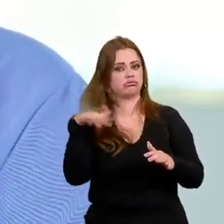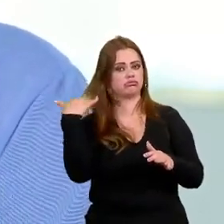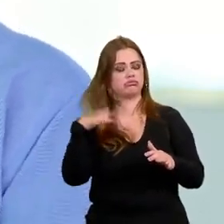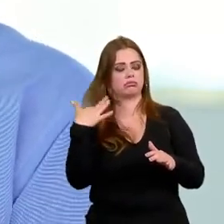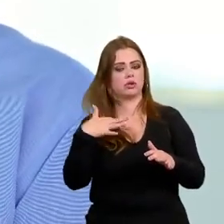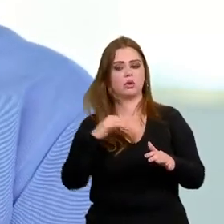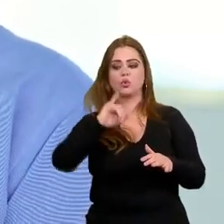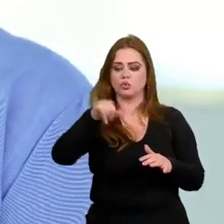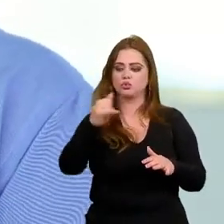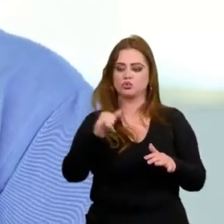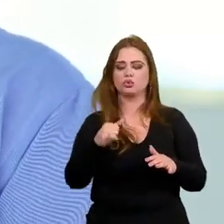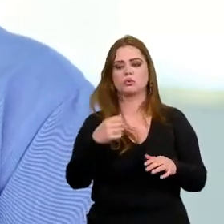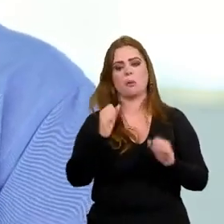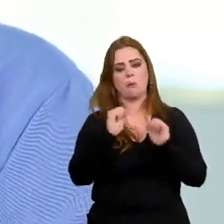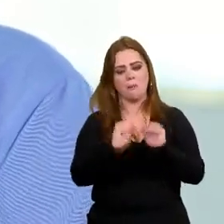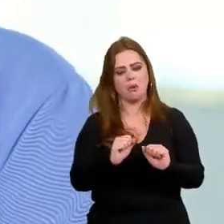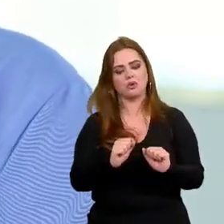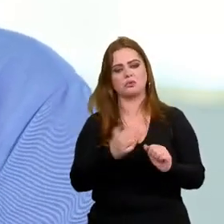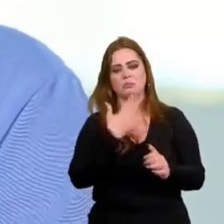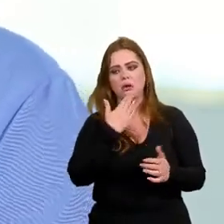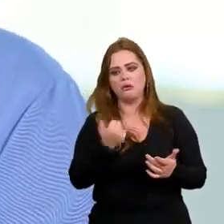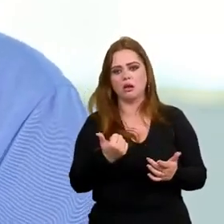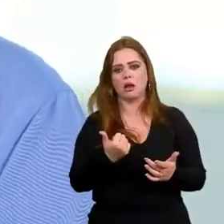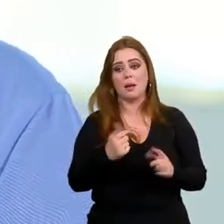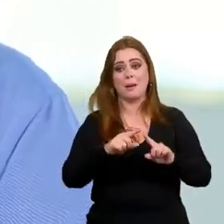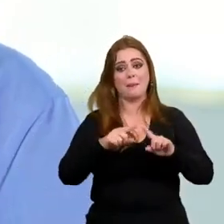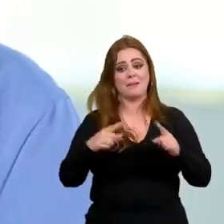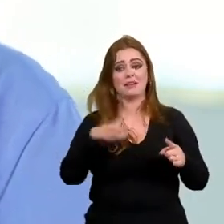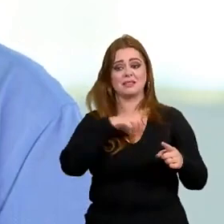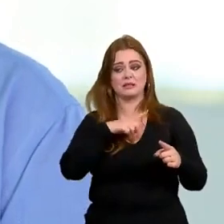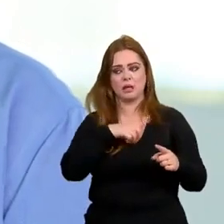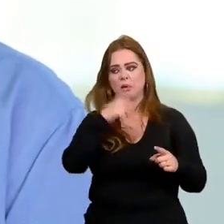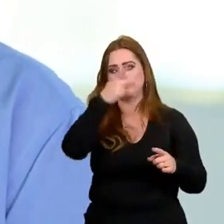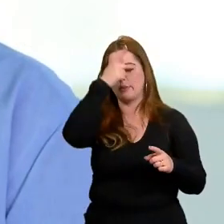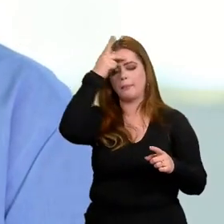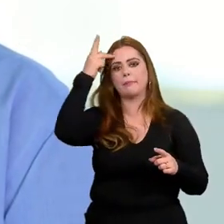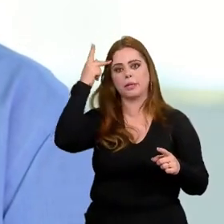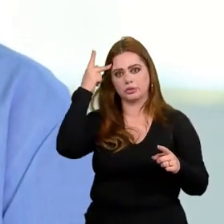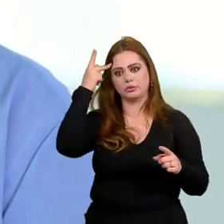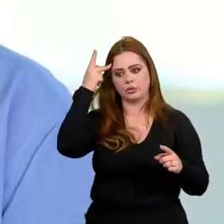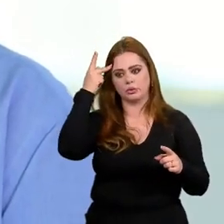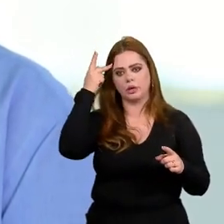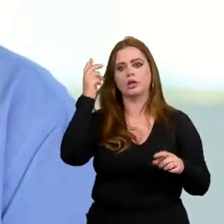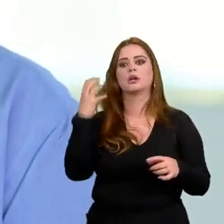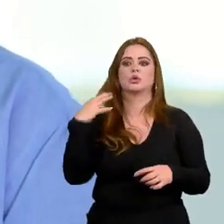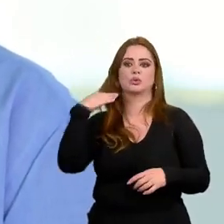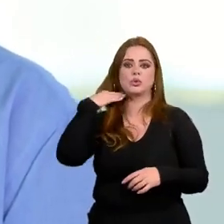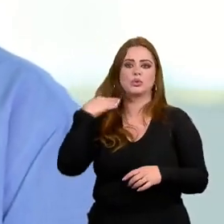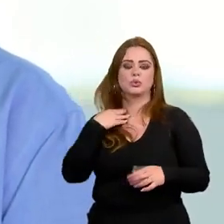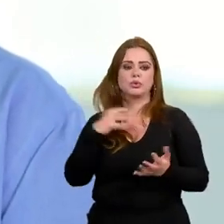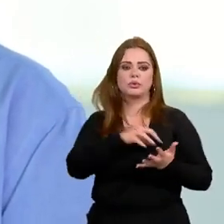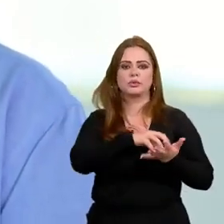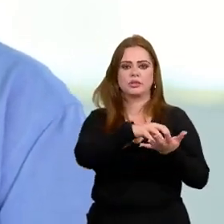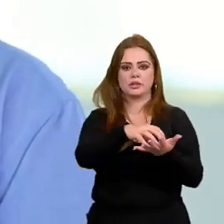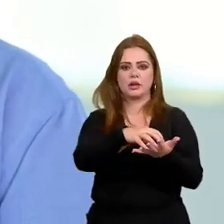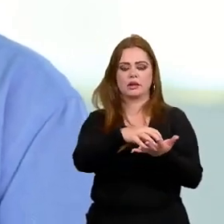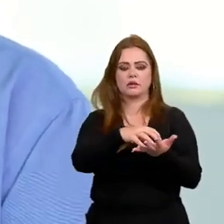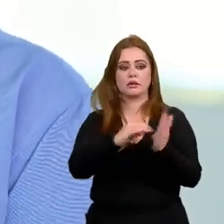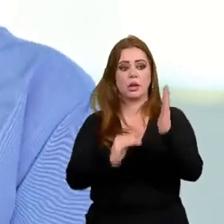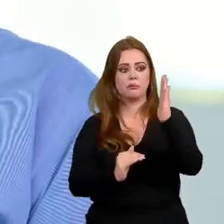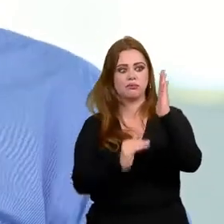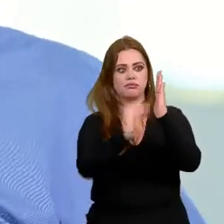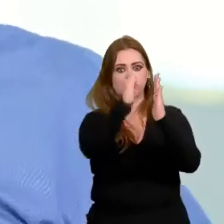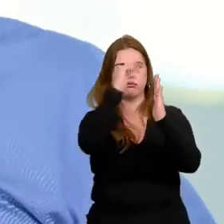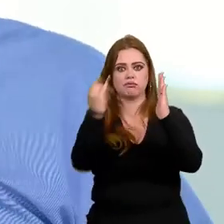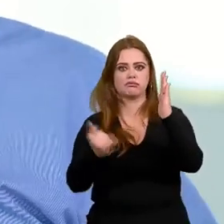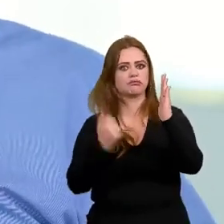que tem um cidadão no Banco Central, que a gente não sabe quem pôs ele lá, que traz o juro ser 13,75. Pois